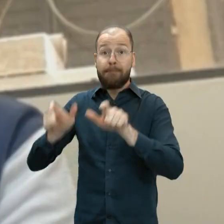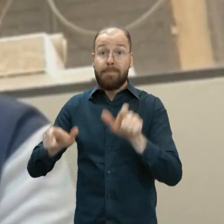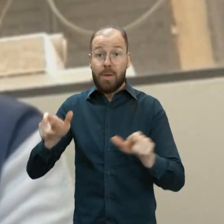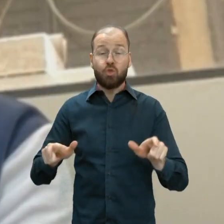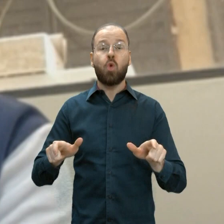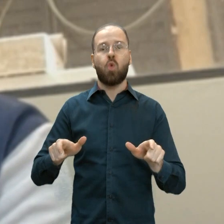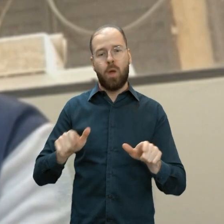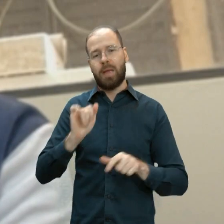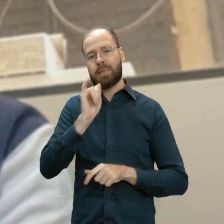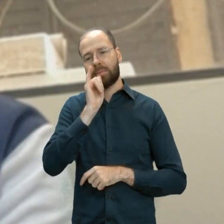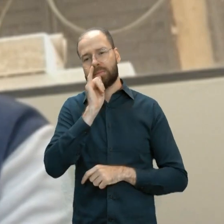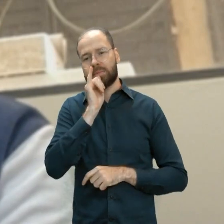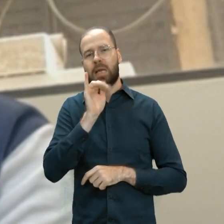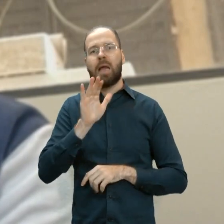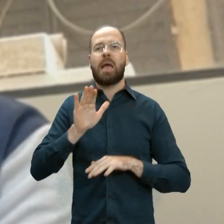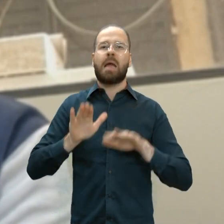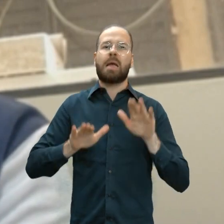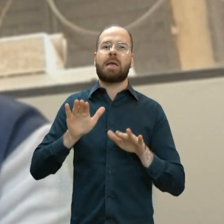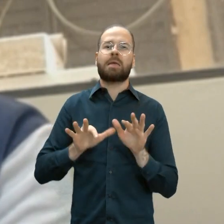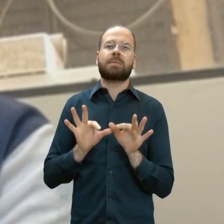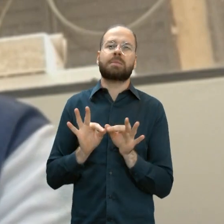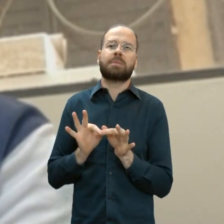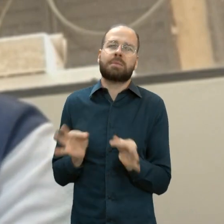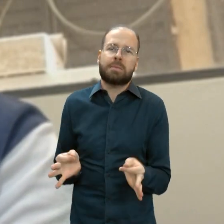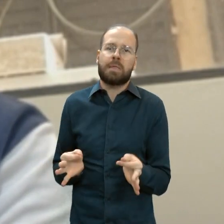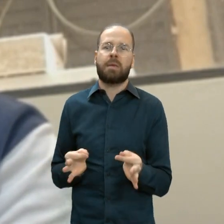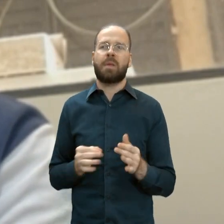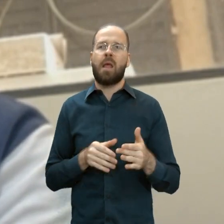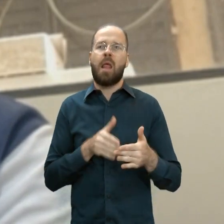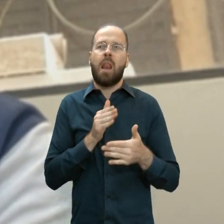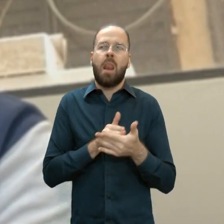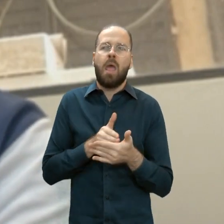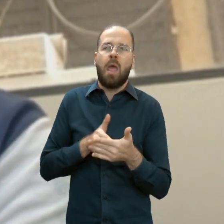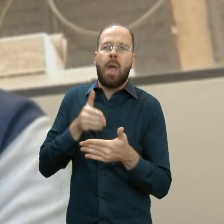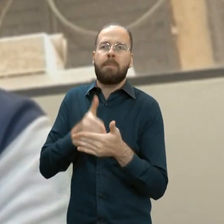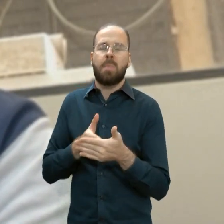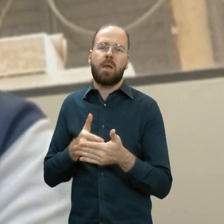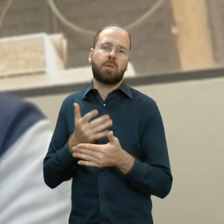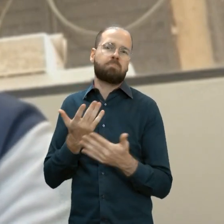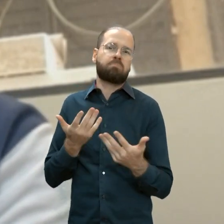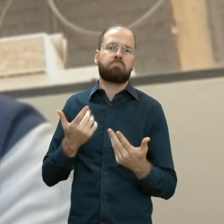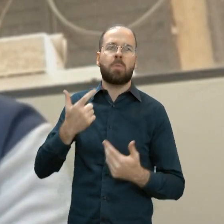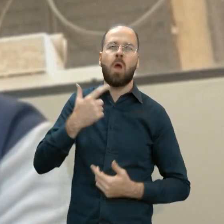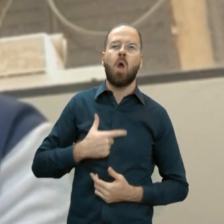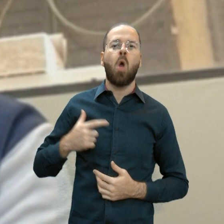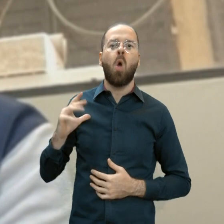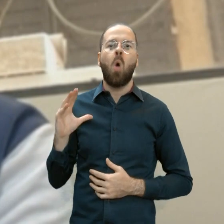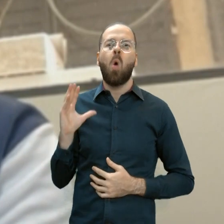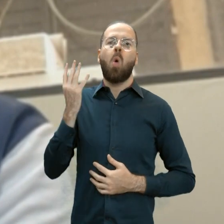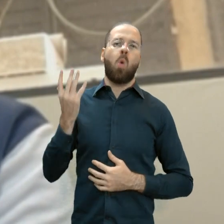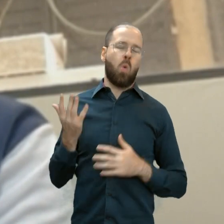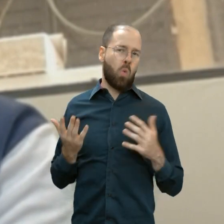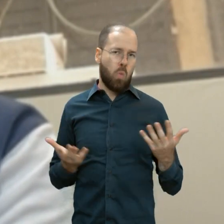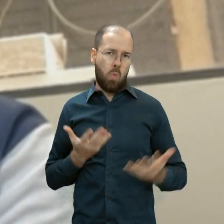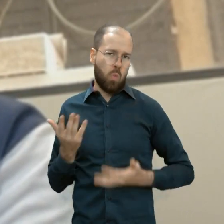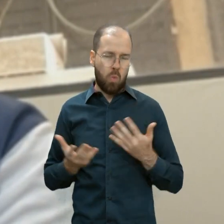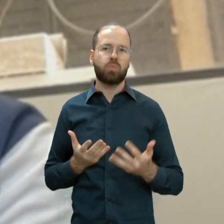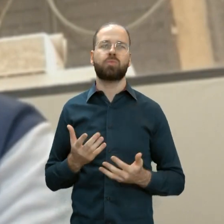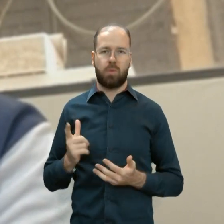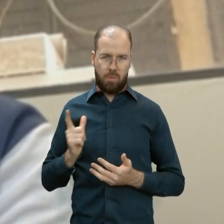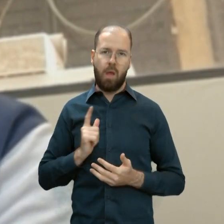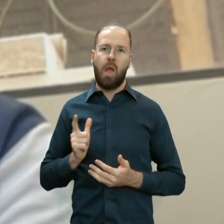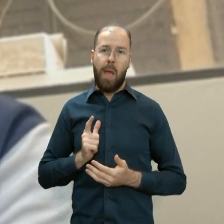vezes, uma simples, eu nem digo limitação, mas uma simples condição que é regulada através do